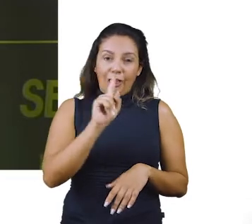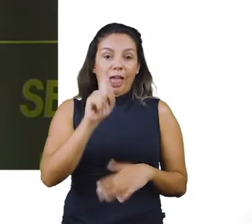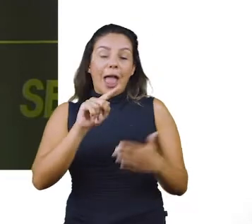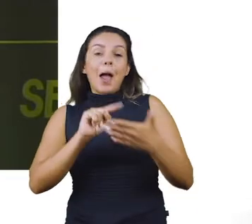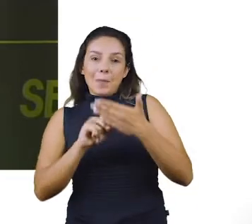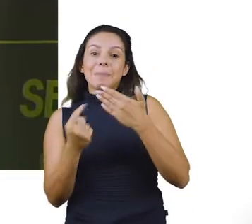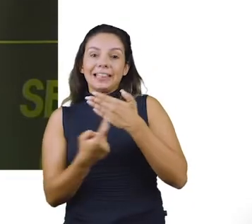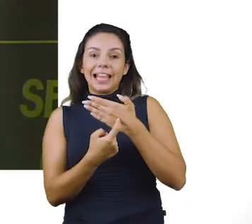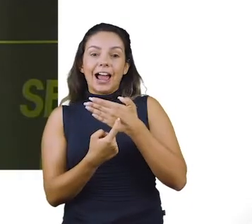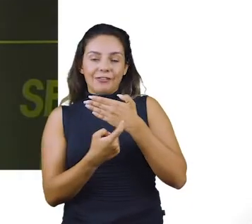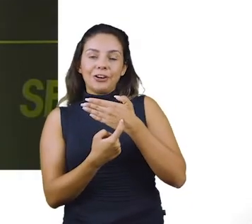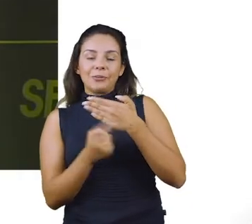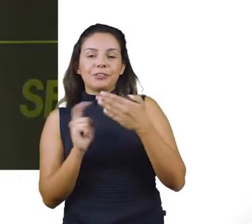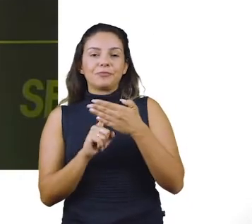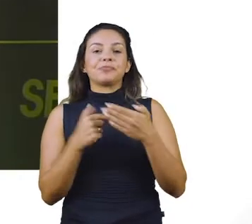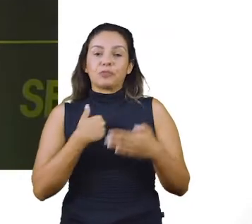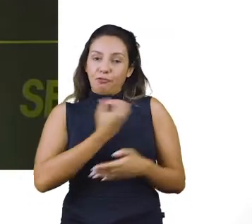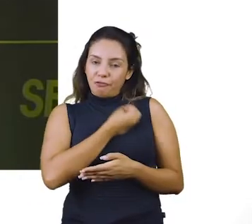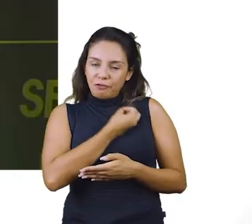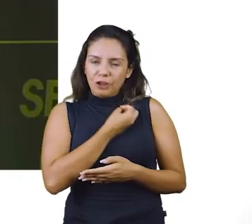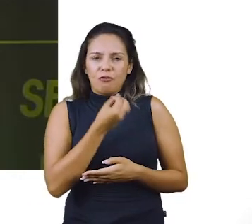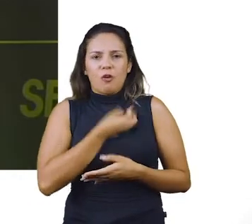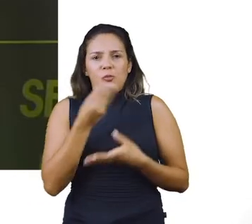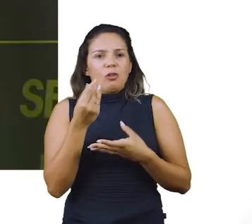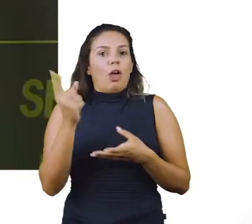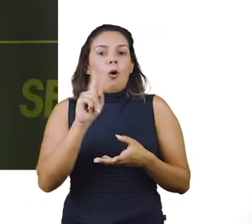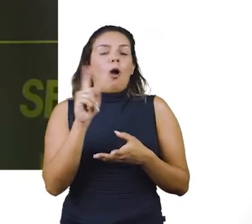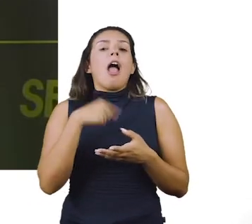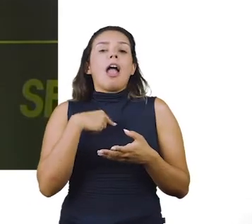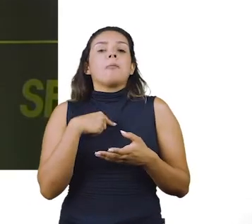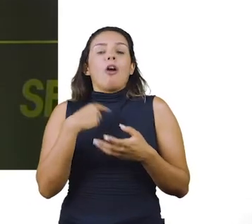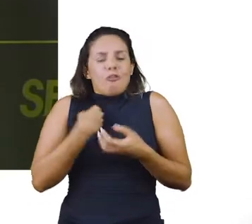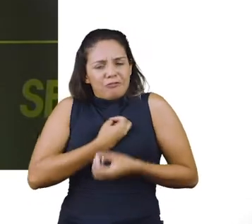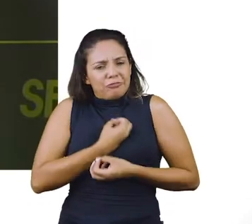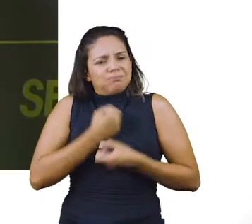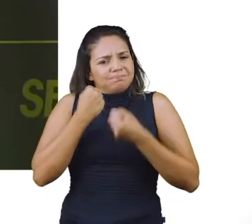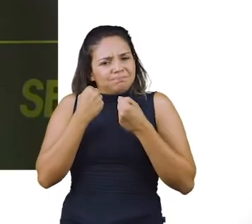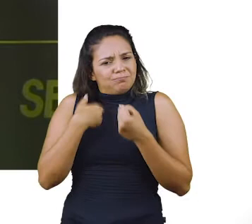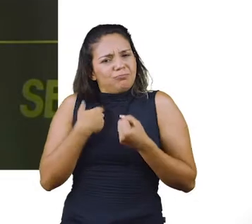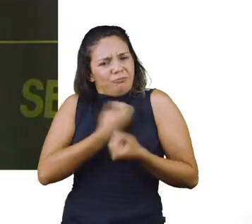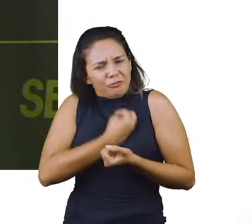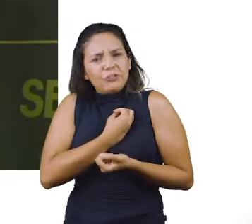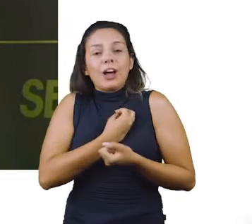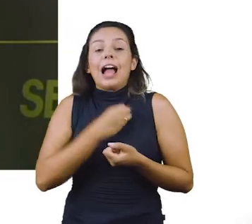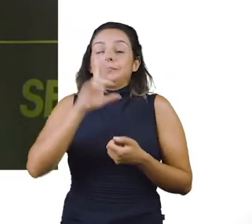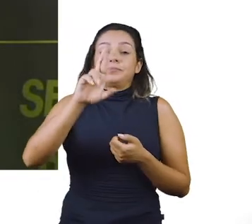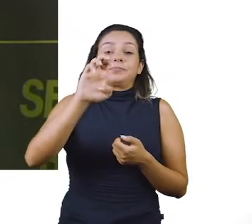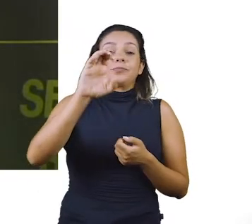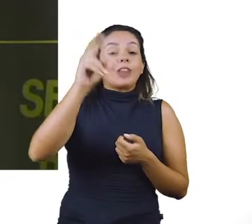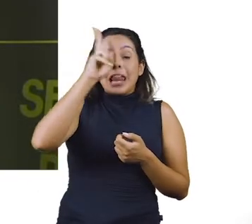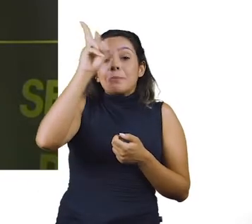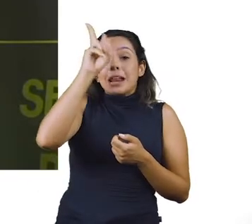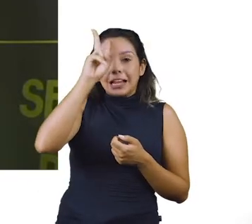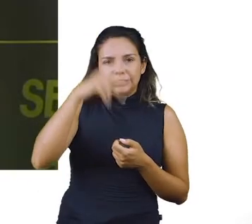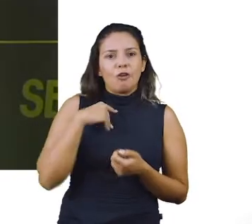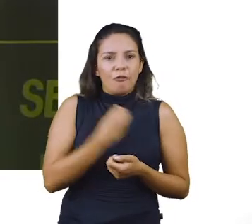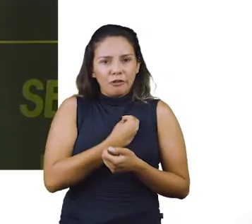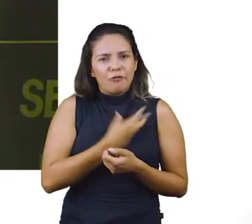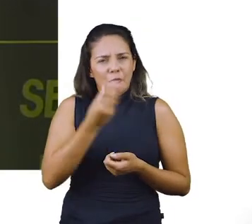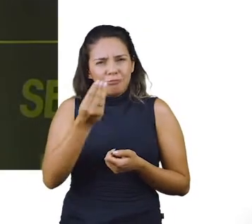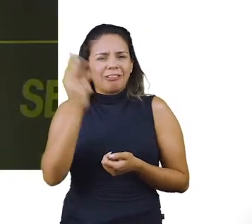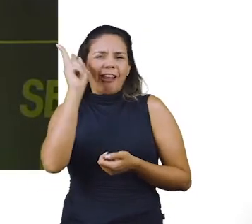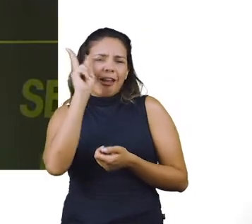ainda, felizmente. Eu vivo com muita intensidade as coisas, mas também já recordo muito, né? Eu já sou um homem que vivo também de